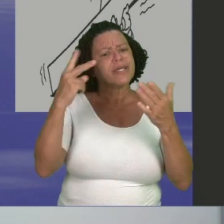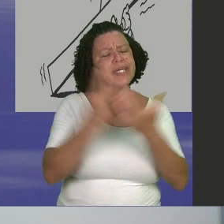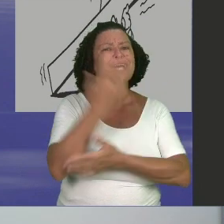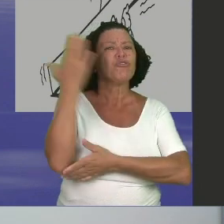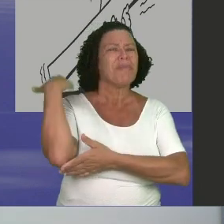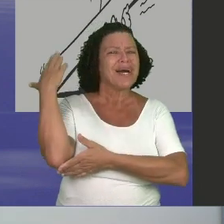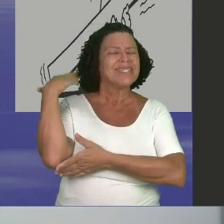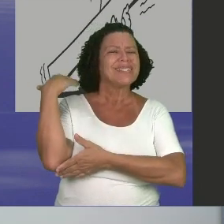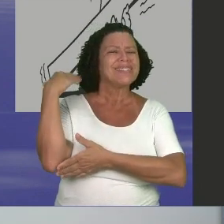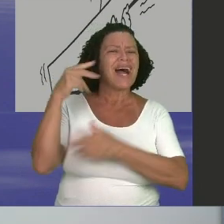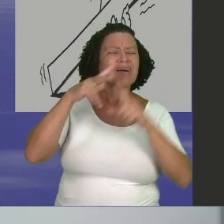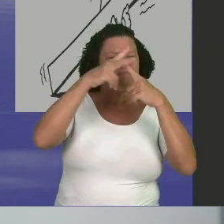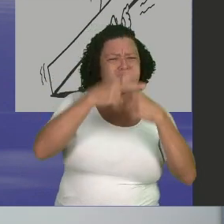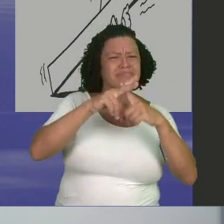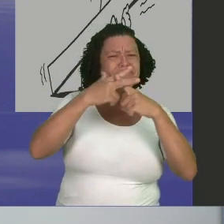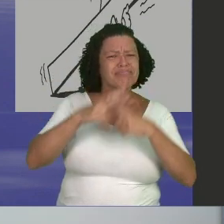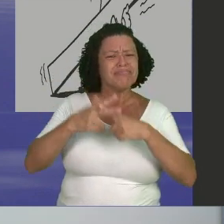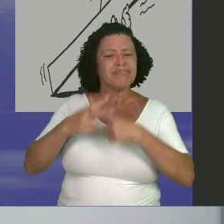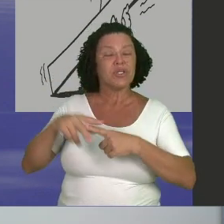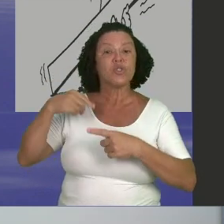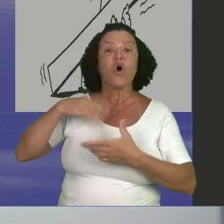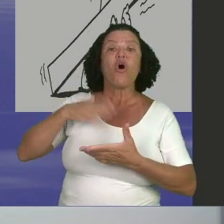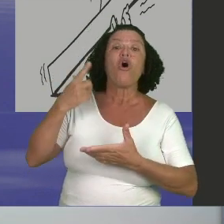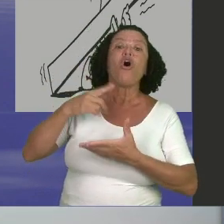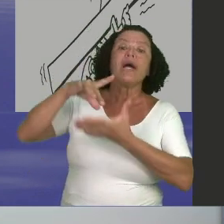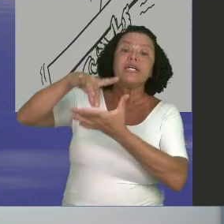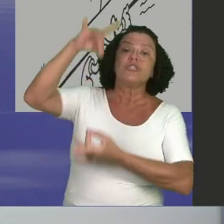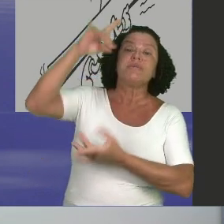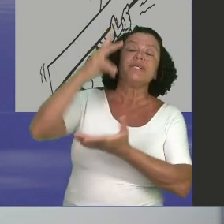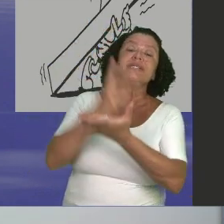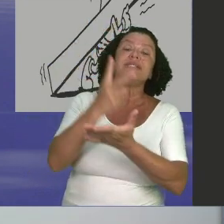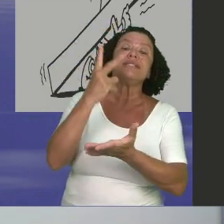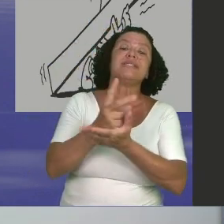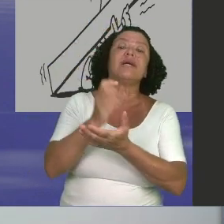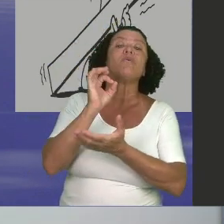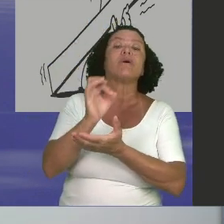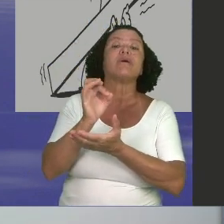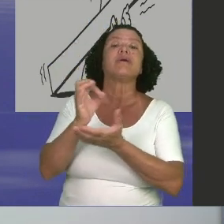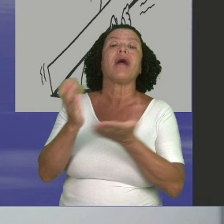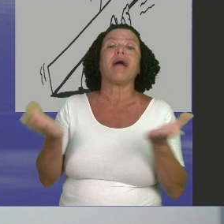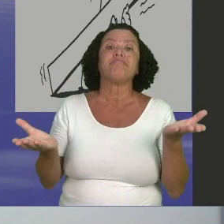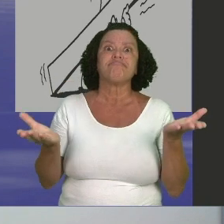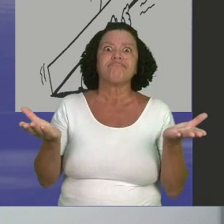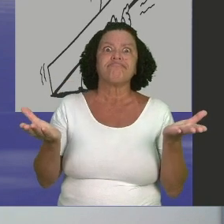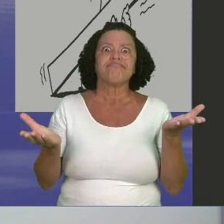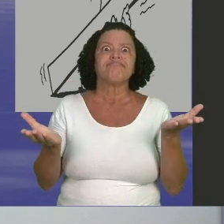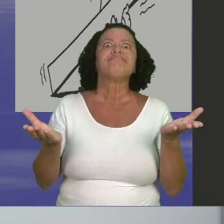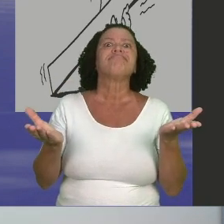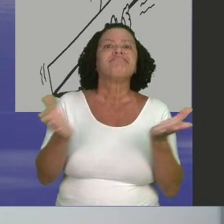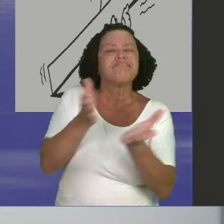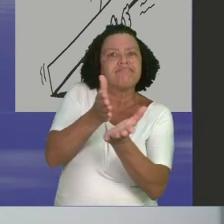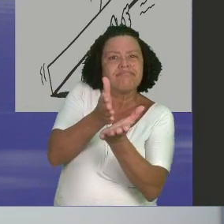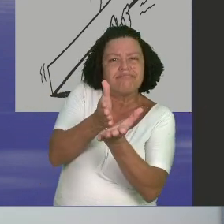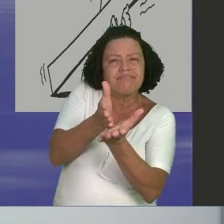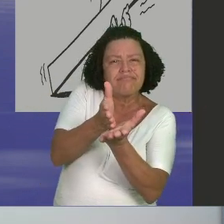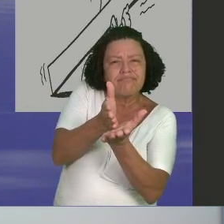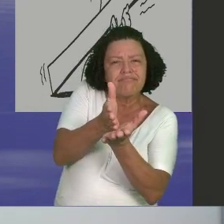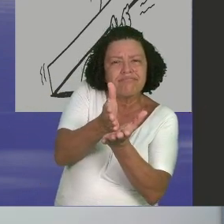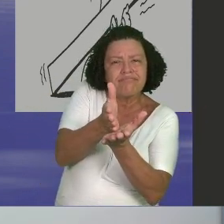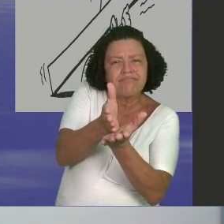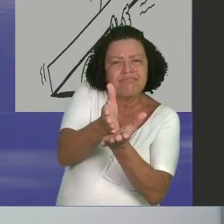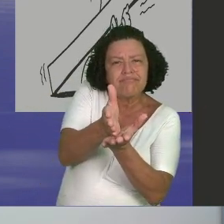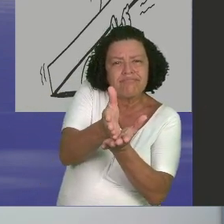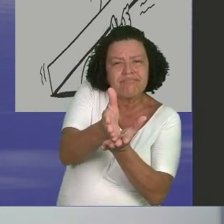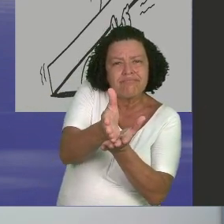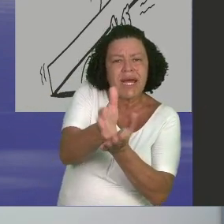cometidos, para o nosso espírito estar sempre em equilíbrio e consciente